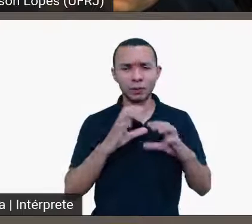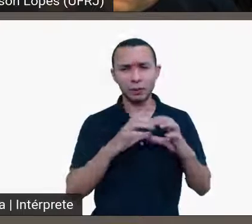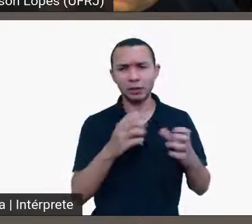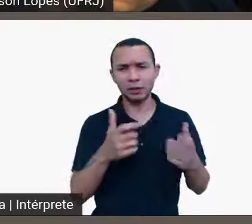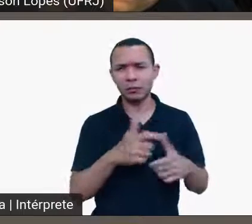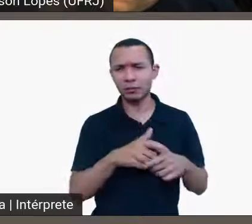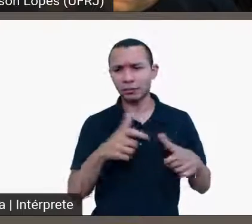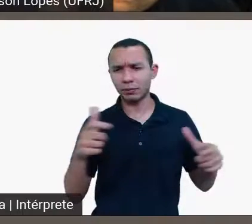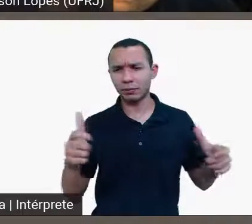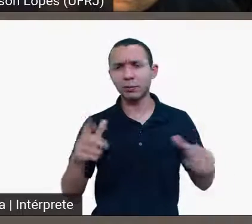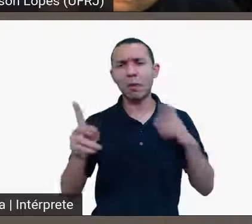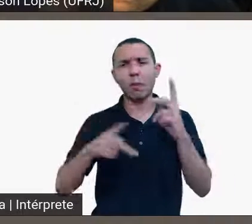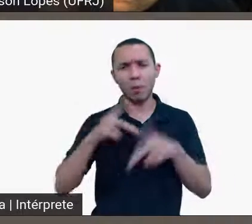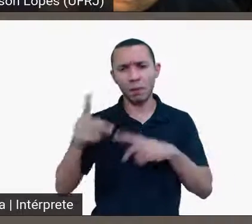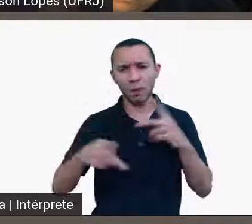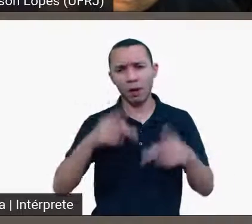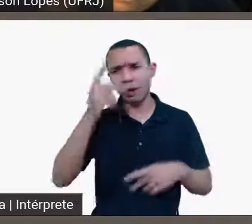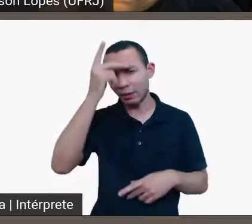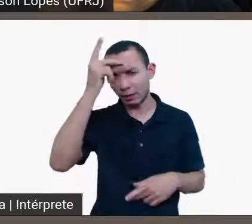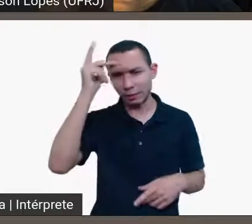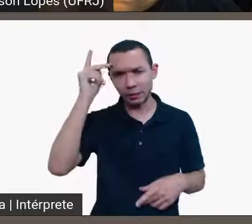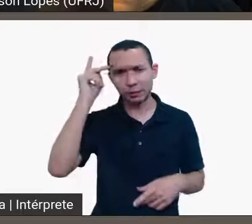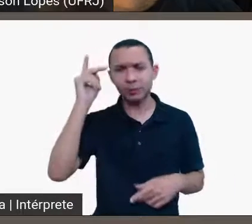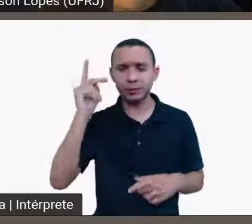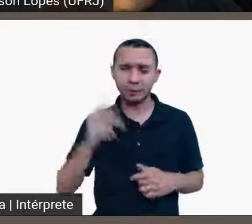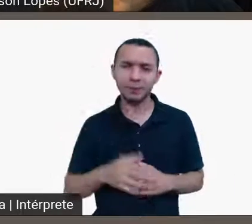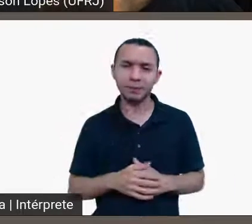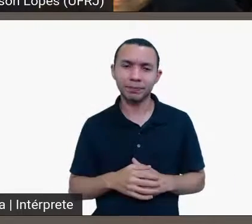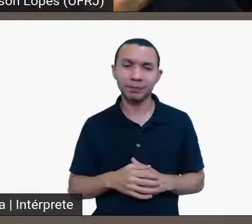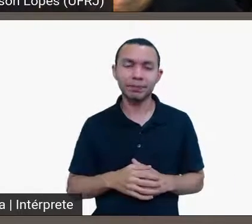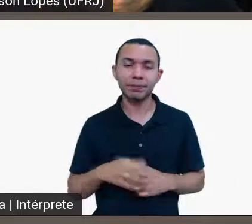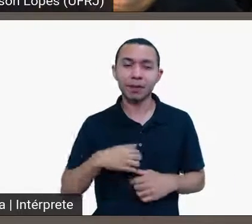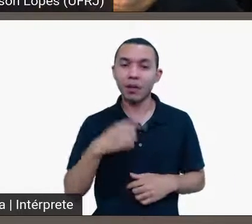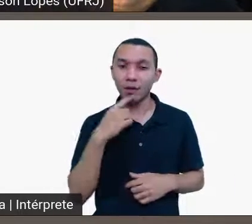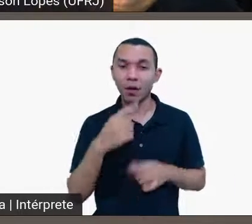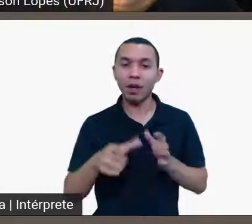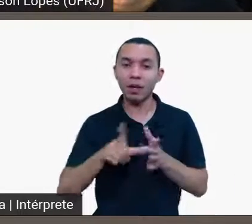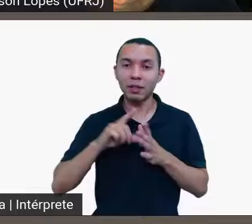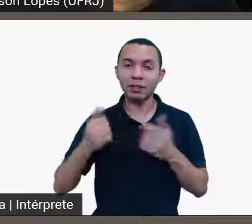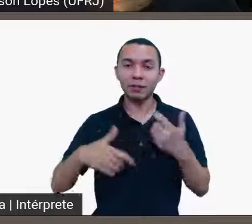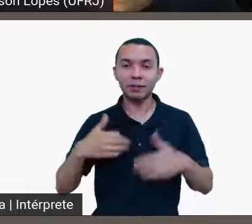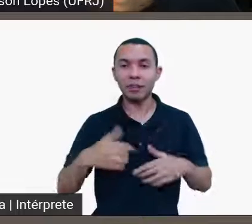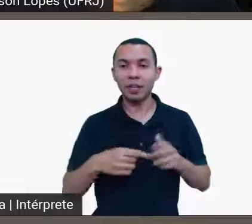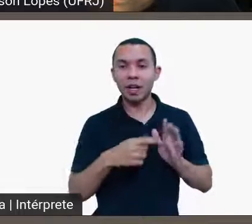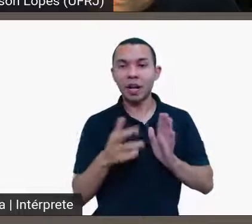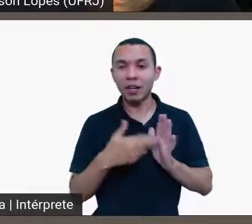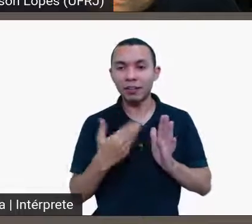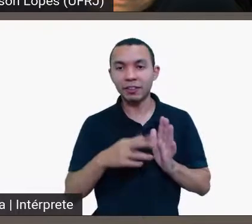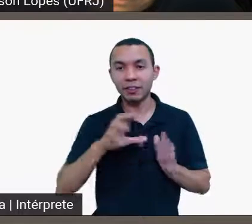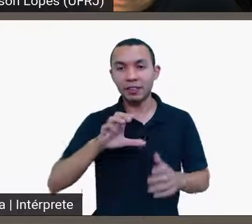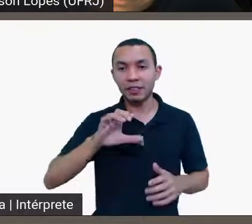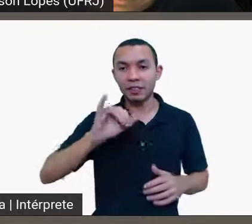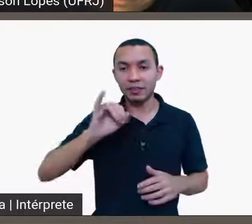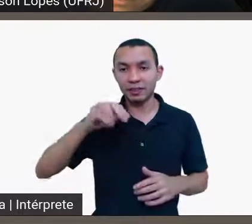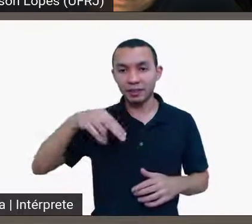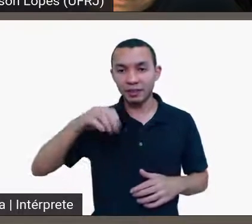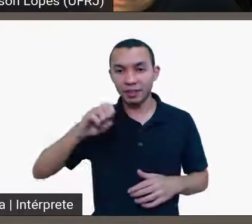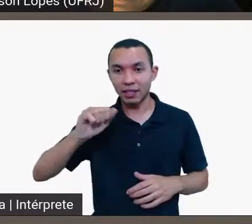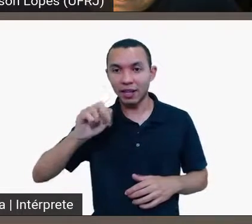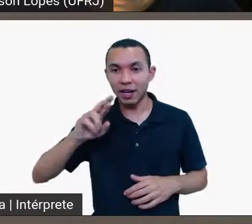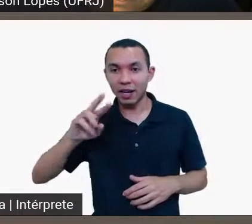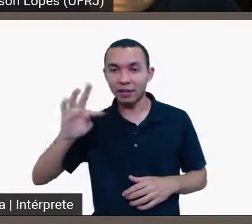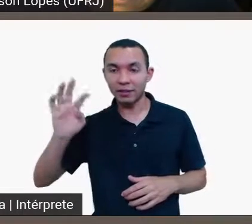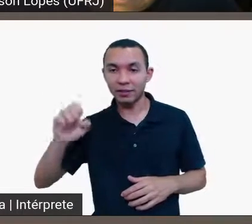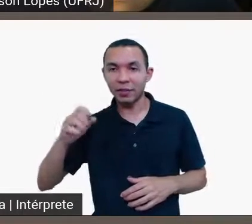extremamente popular. Eu mencionei durante a minha fala a revista Cinearte, que é de